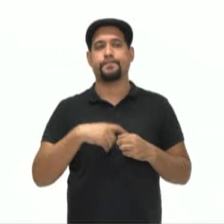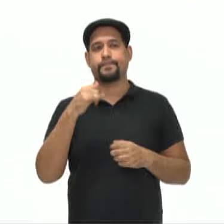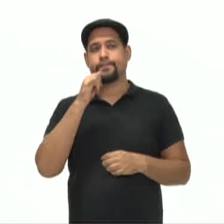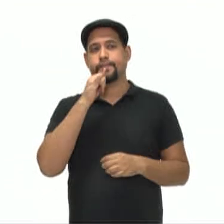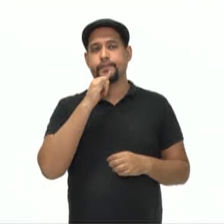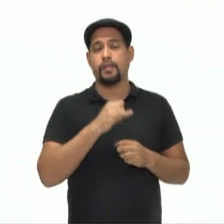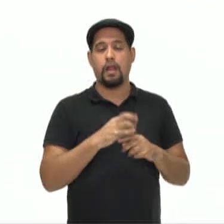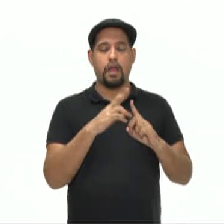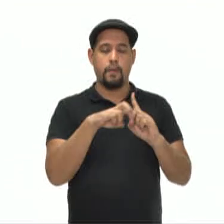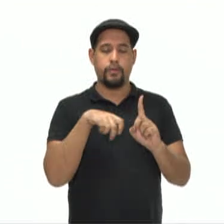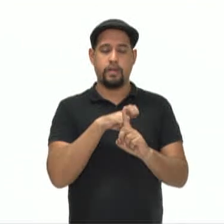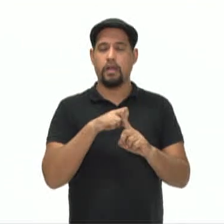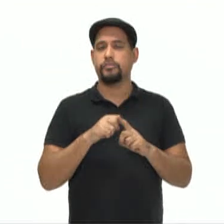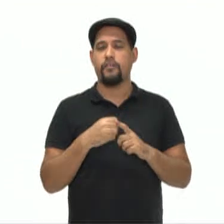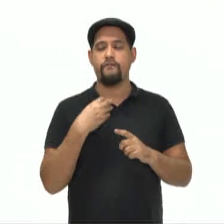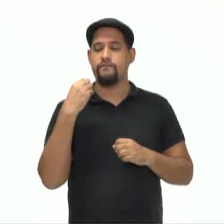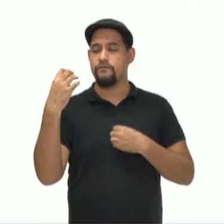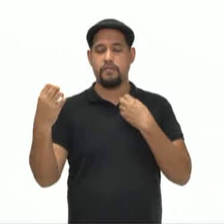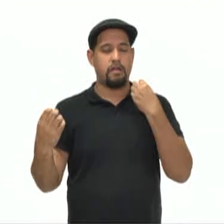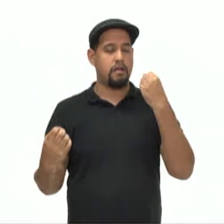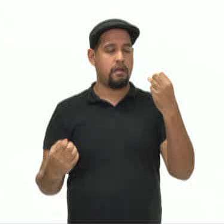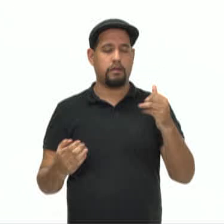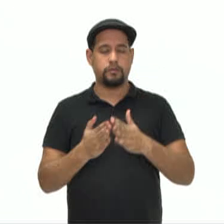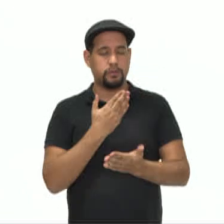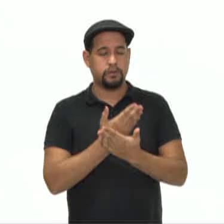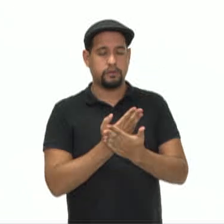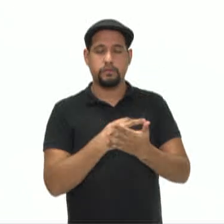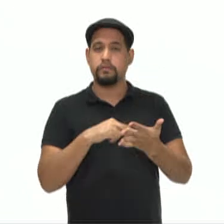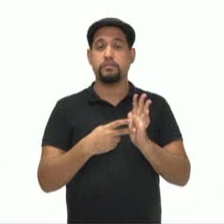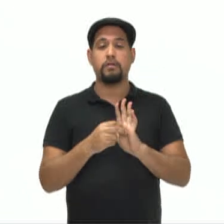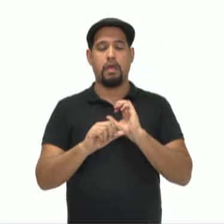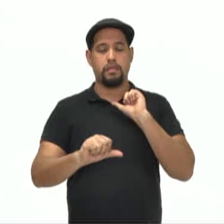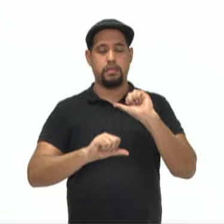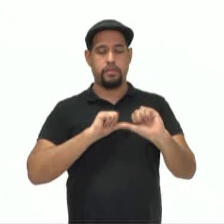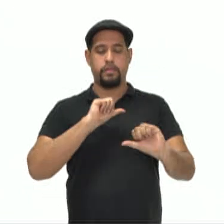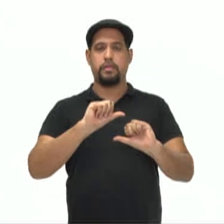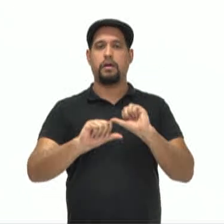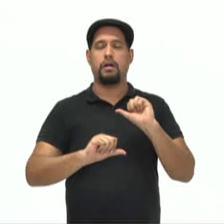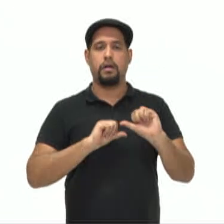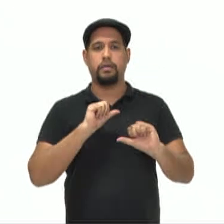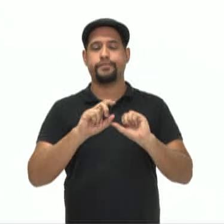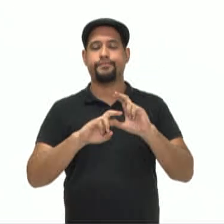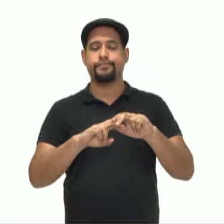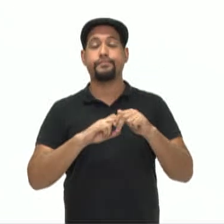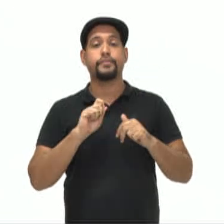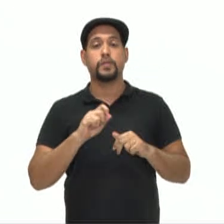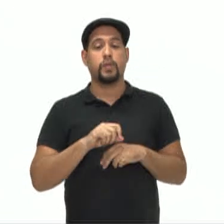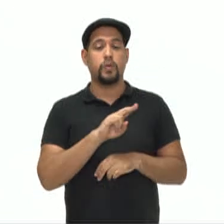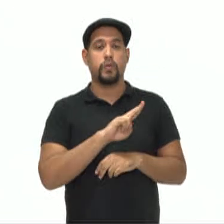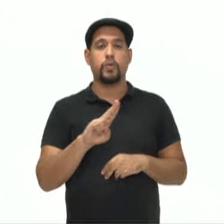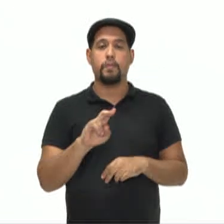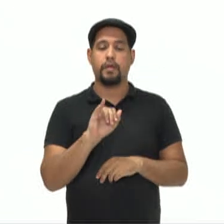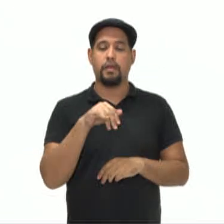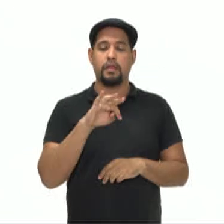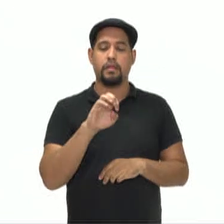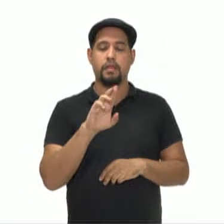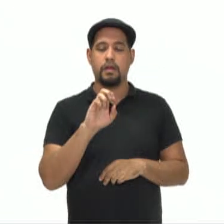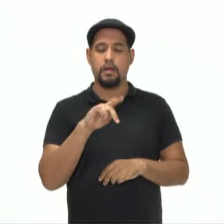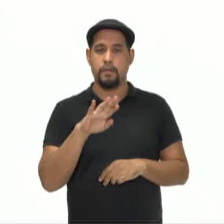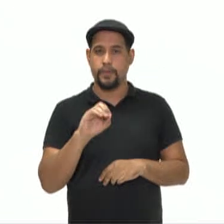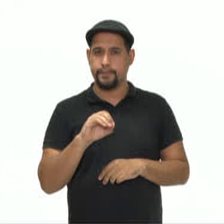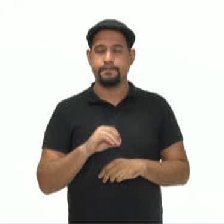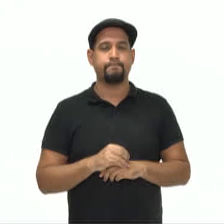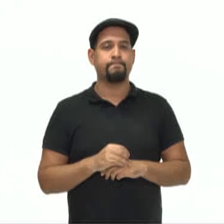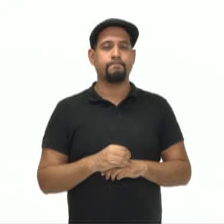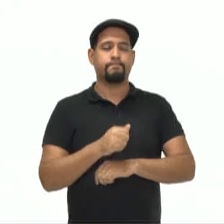esta modalidade de viagem ao exterior para estudos se dava com a troca. Daí o nome intercâmbio, de